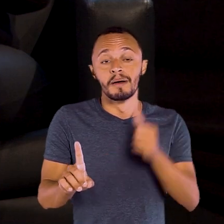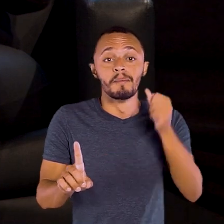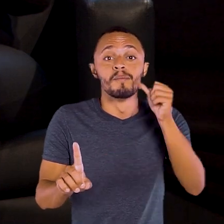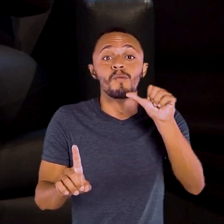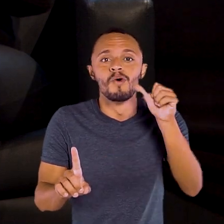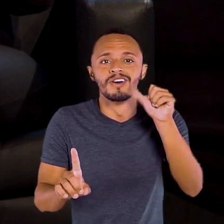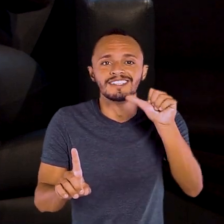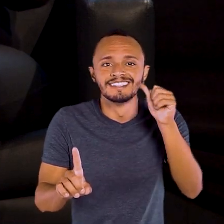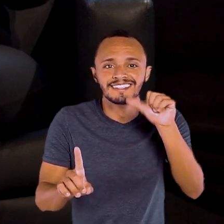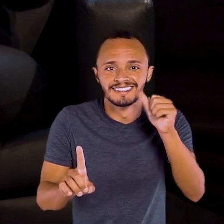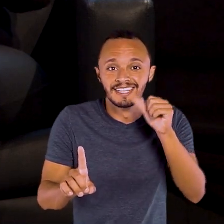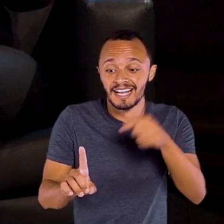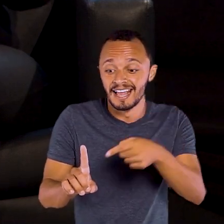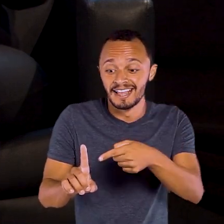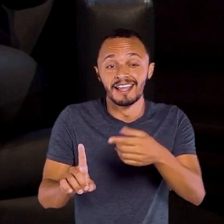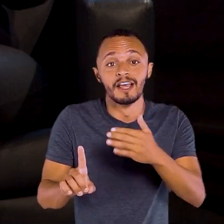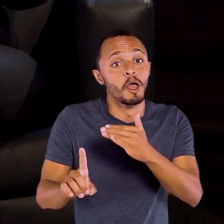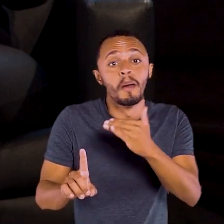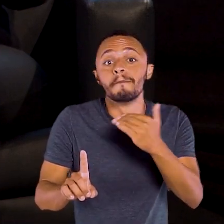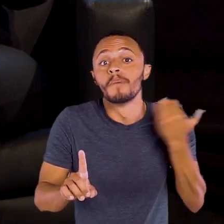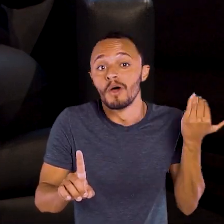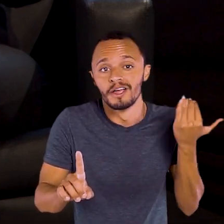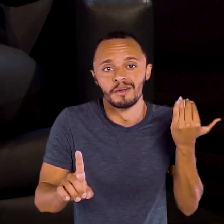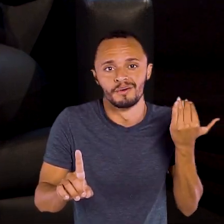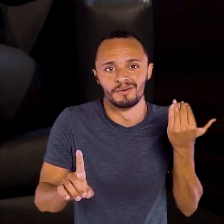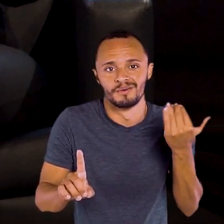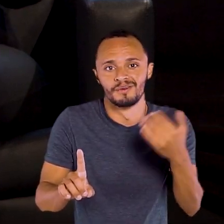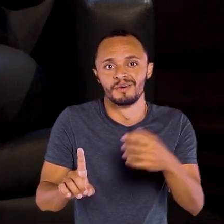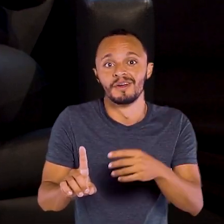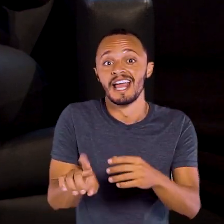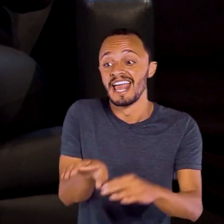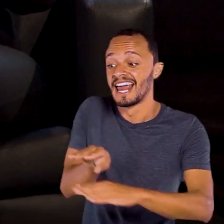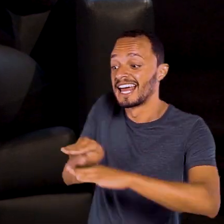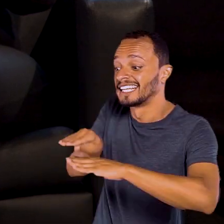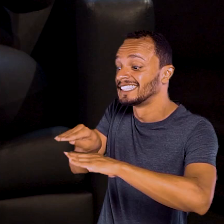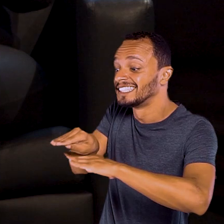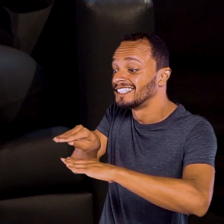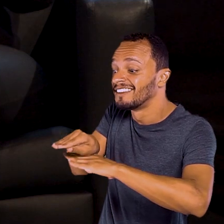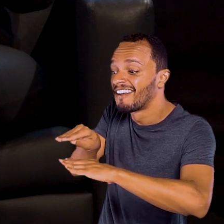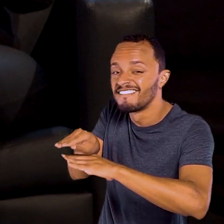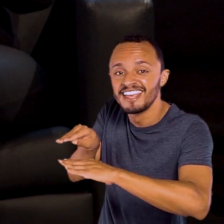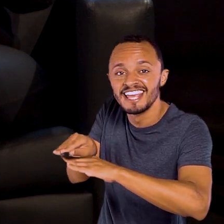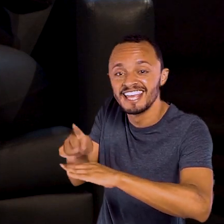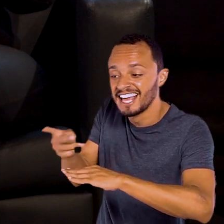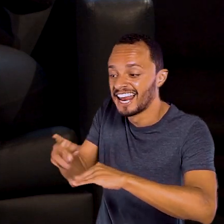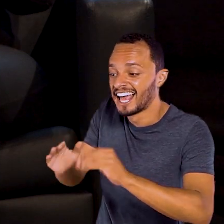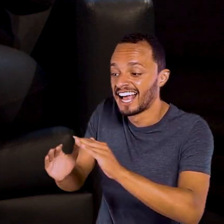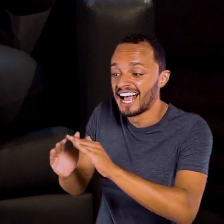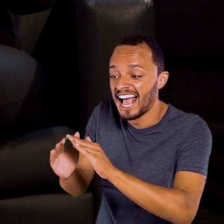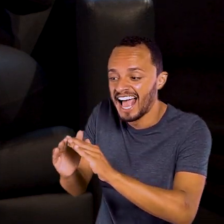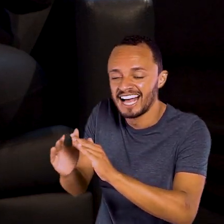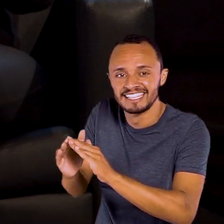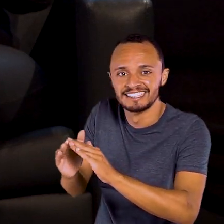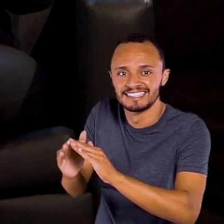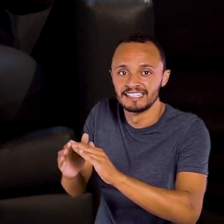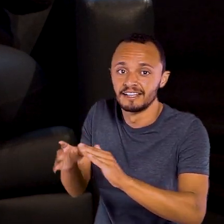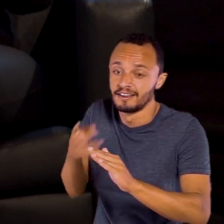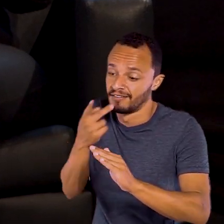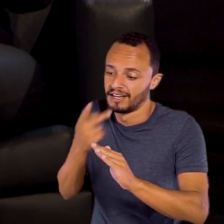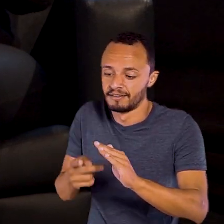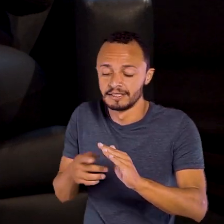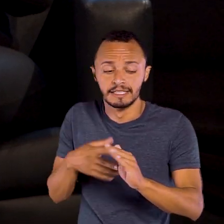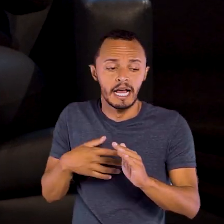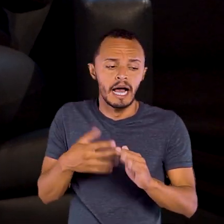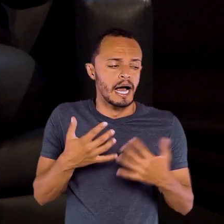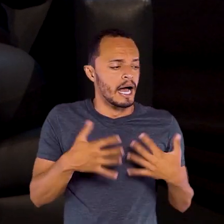aquela família, como alguém que era quase da família. E os relatos da minha família sempre tinha alguém que queria ir lá resgatar